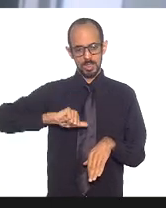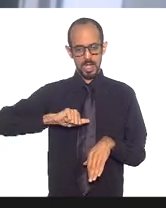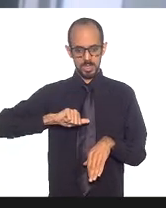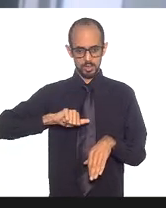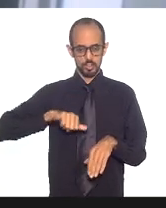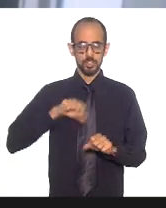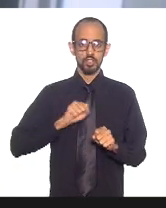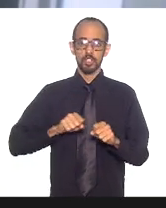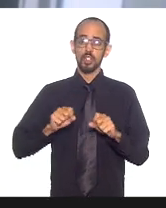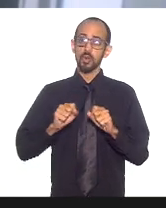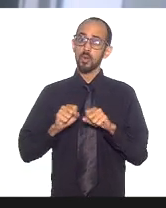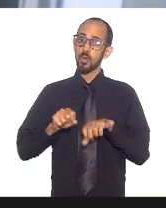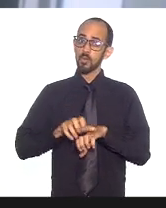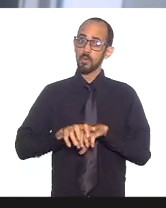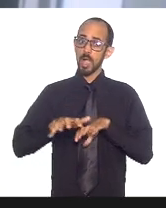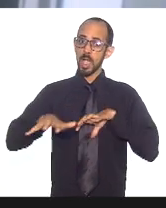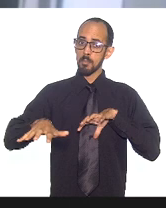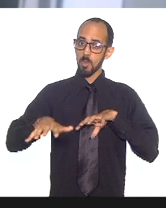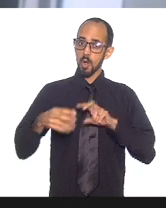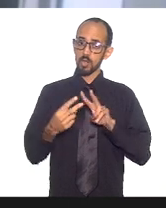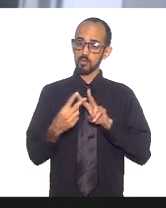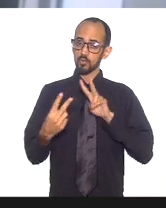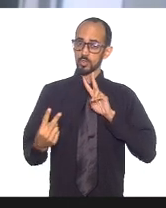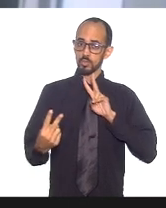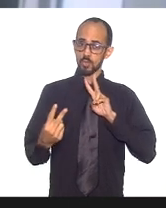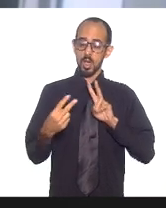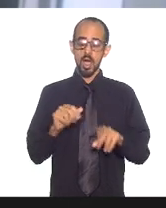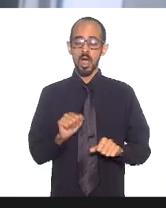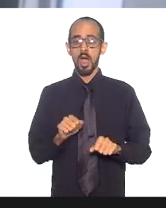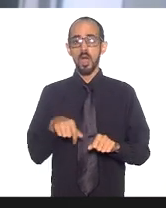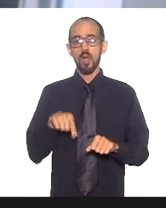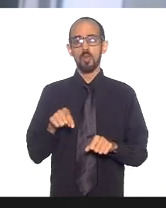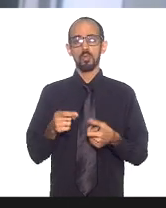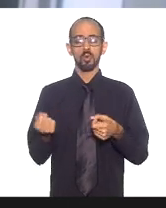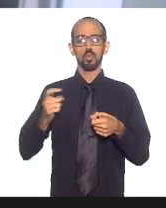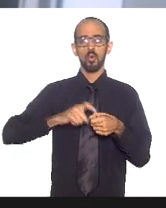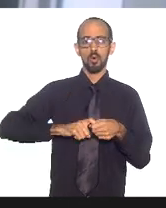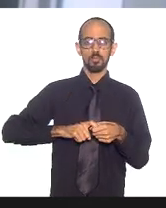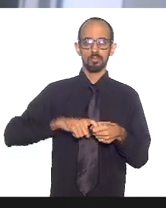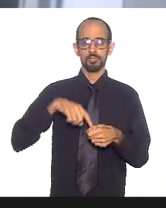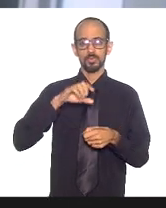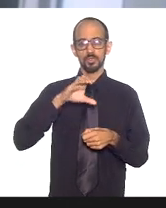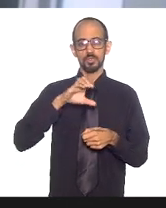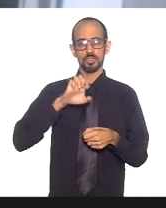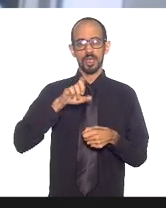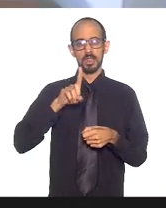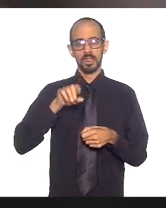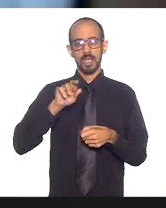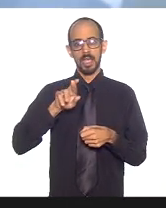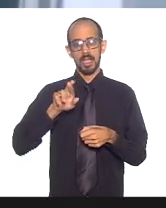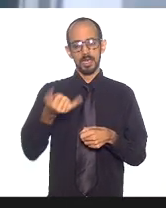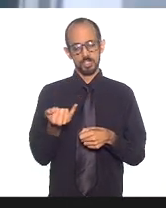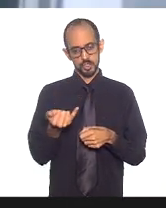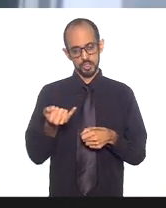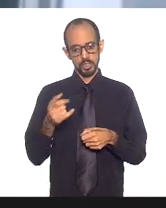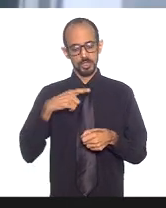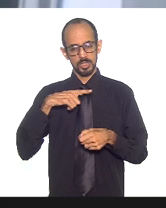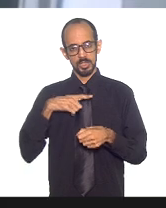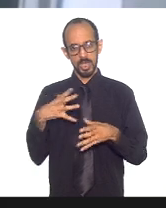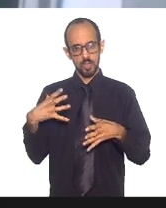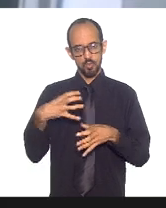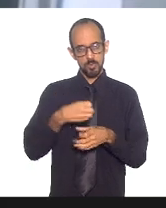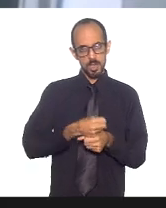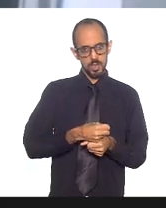da educação à distância, através de um consórcio consolidado no Rio de Janeiro, que é o CEDERJ, que reúne conjunto